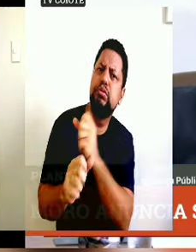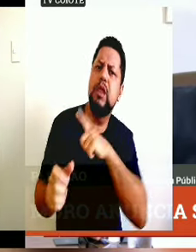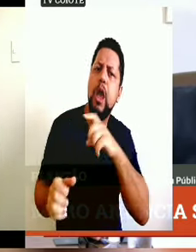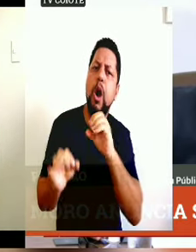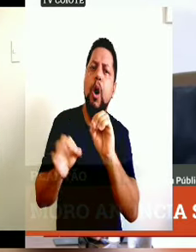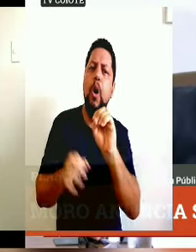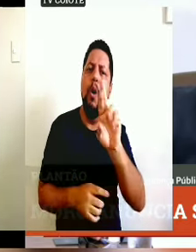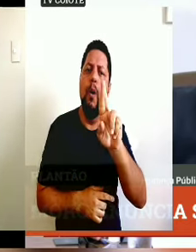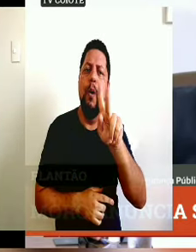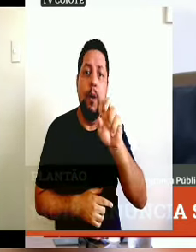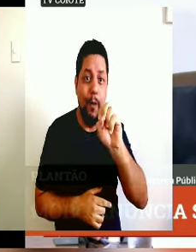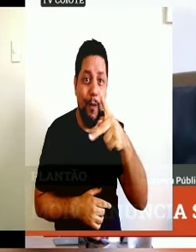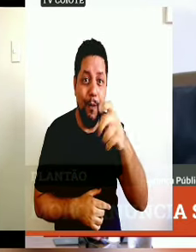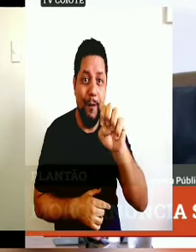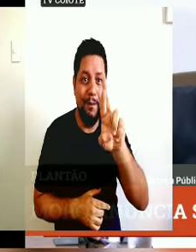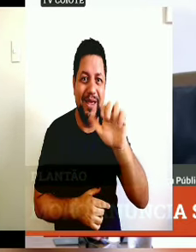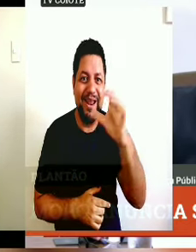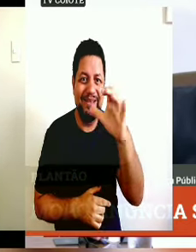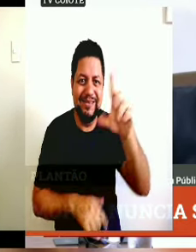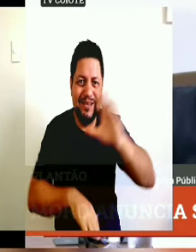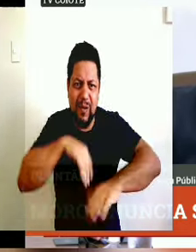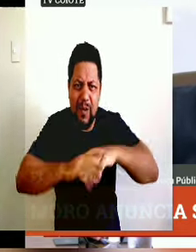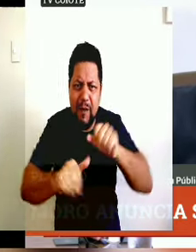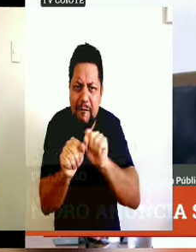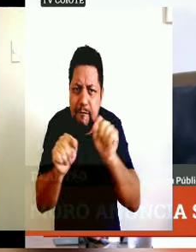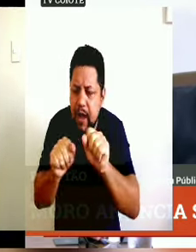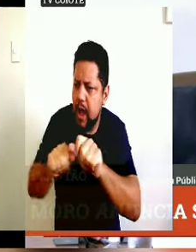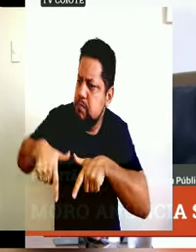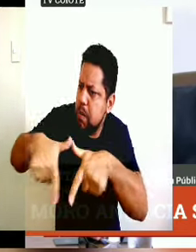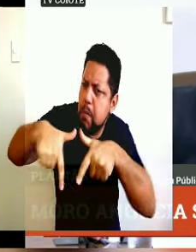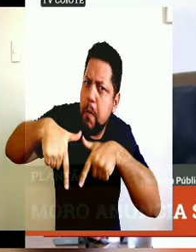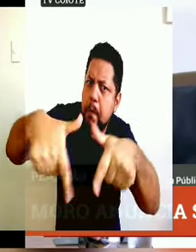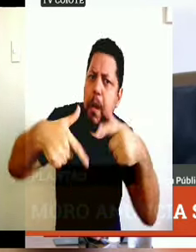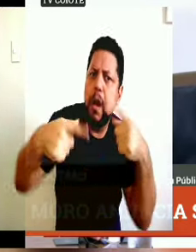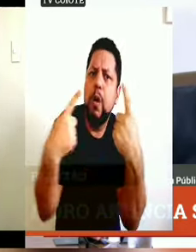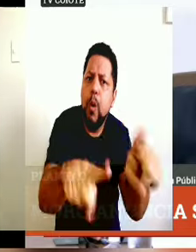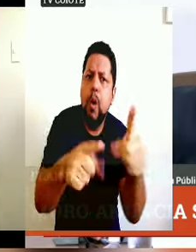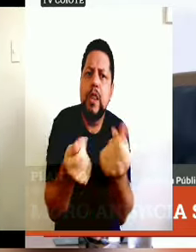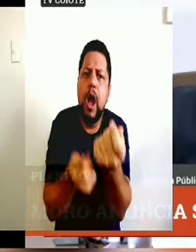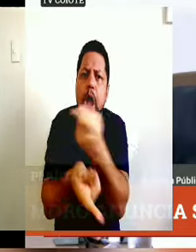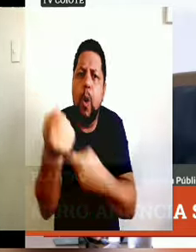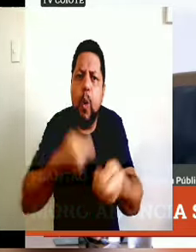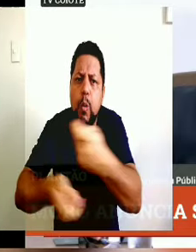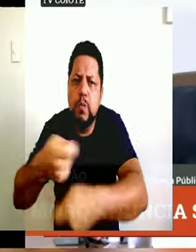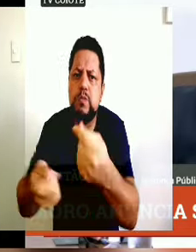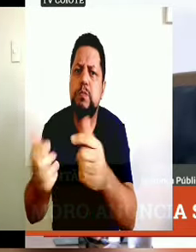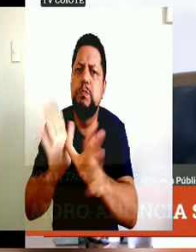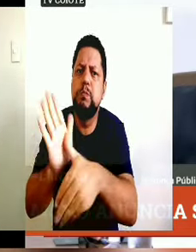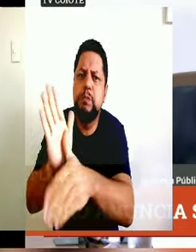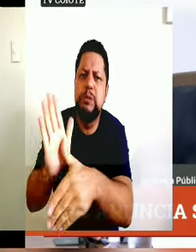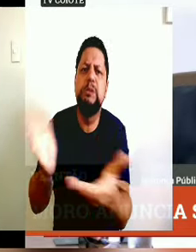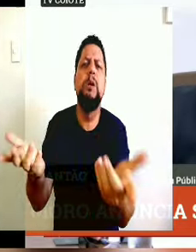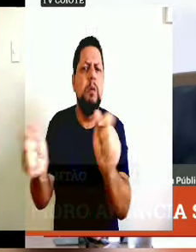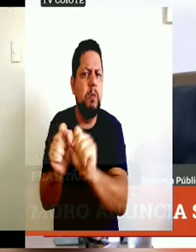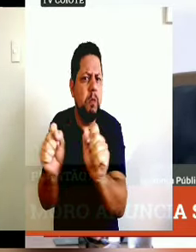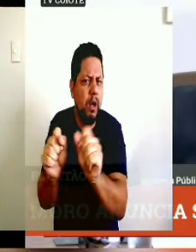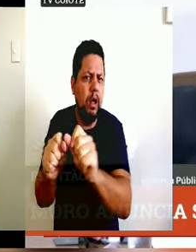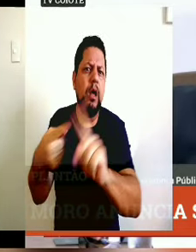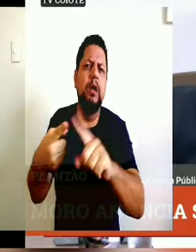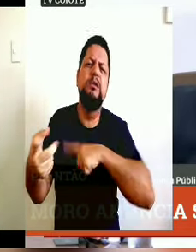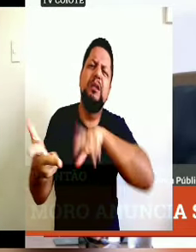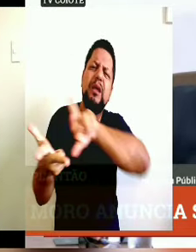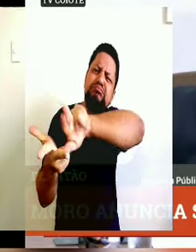importantes, combate ao crime organizado, operações também de combate à corrupção foram relevantes. Poderiam ter até